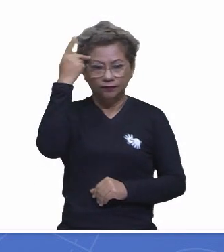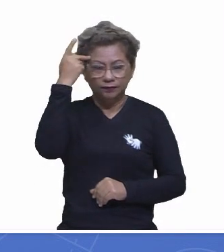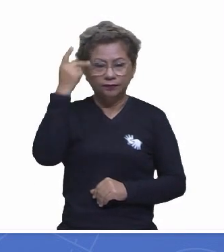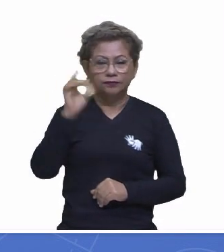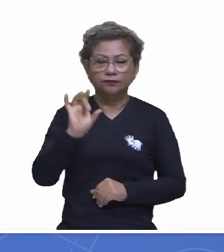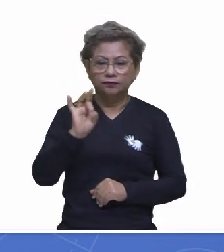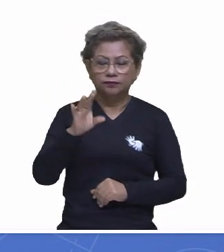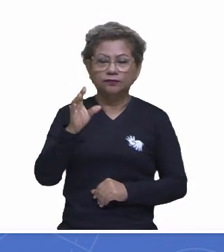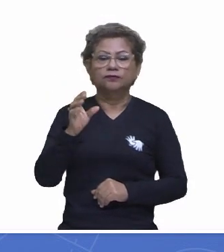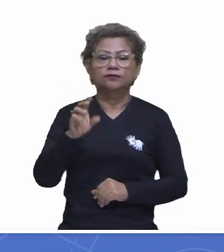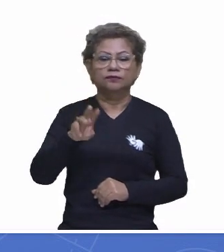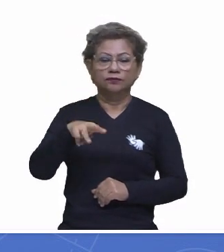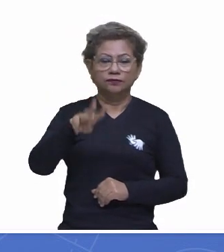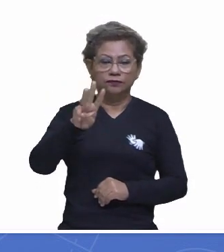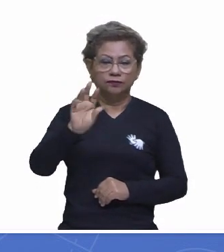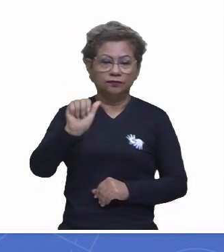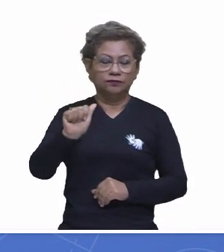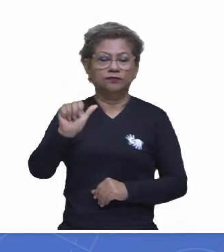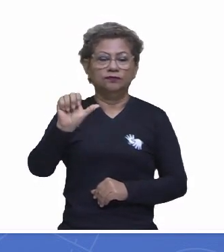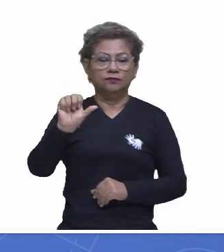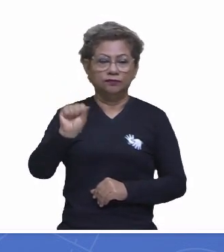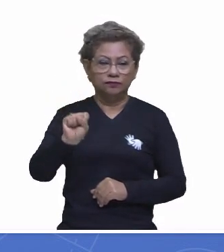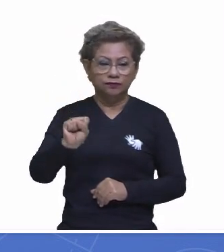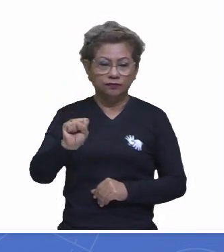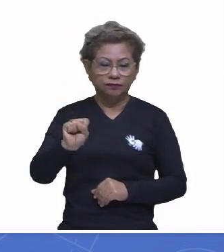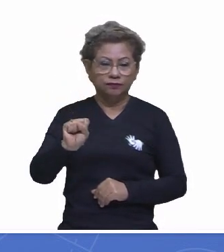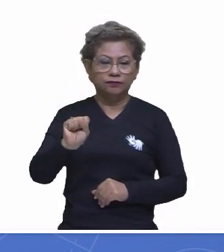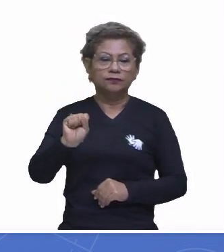was. Solomon was having,